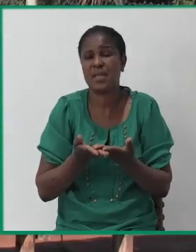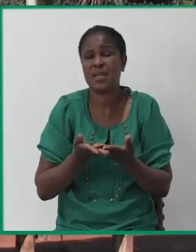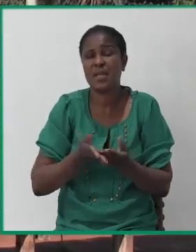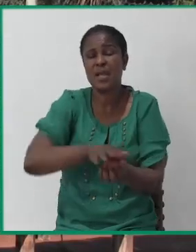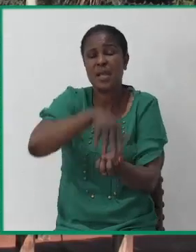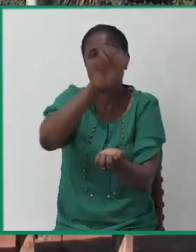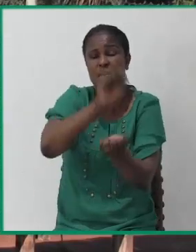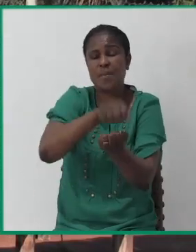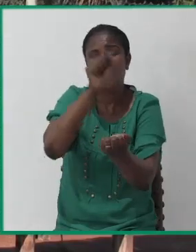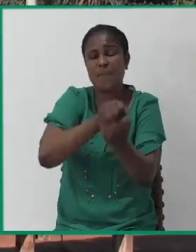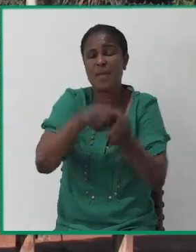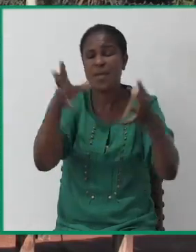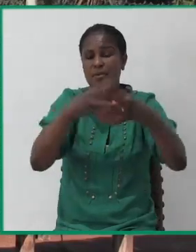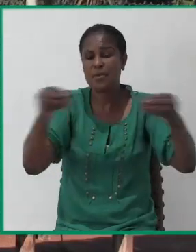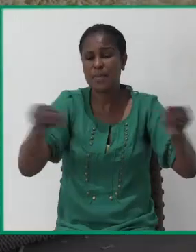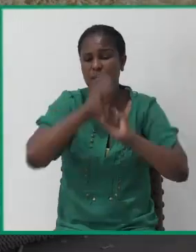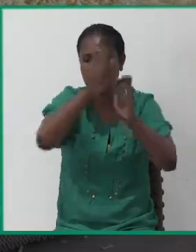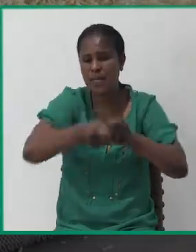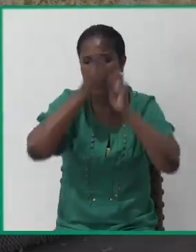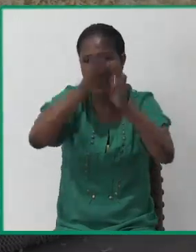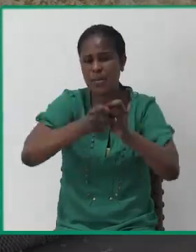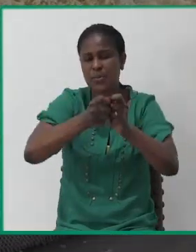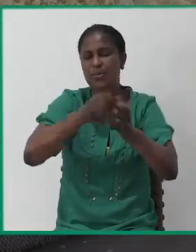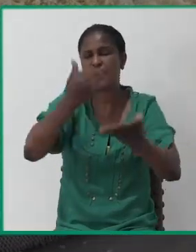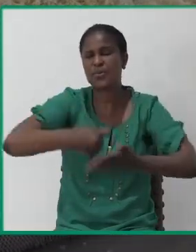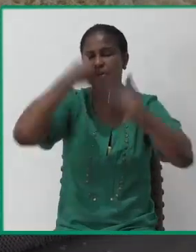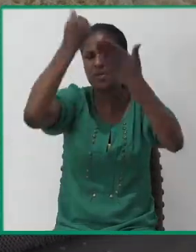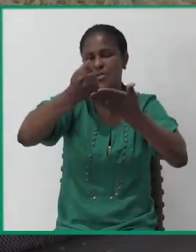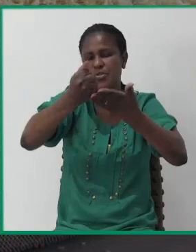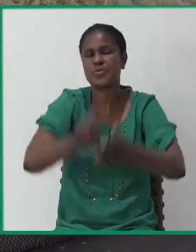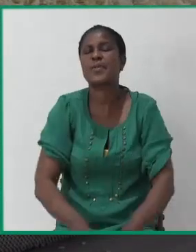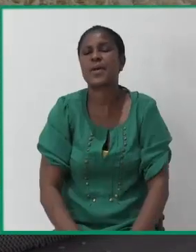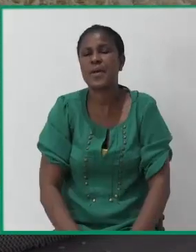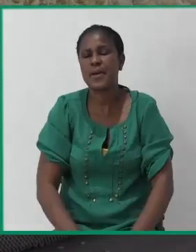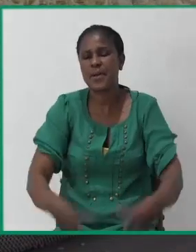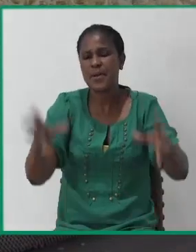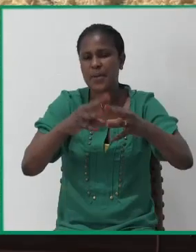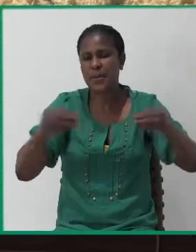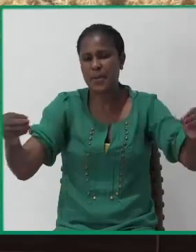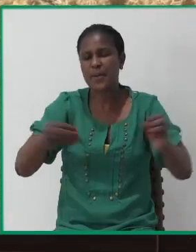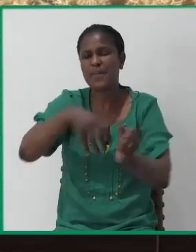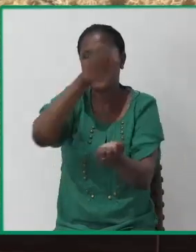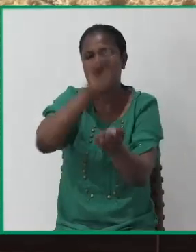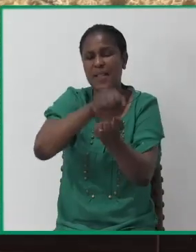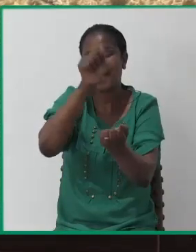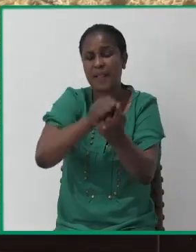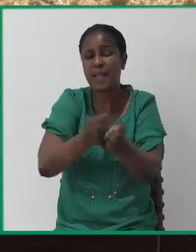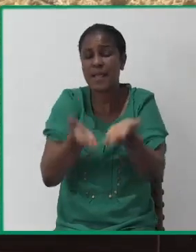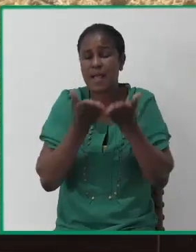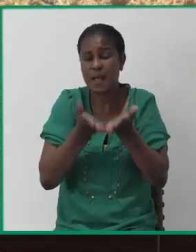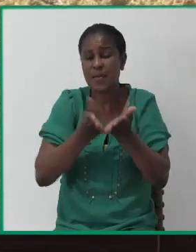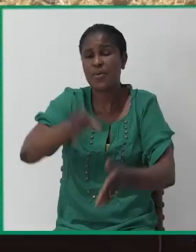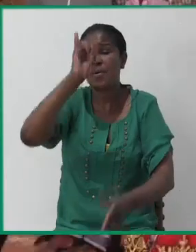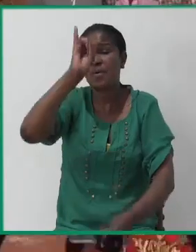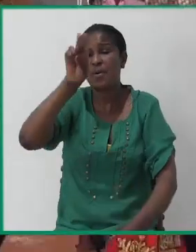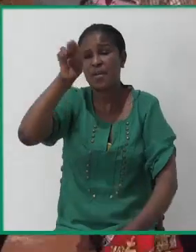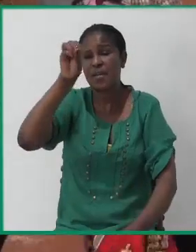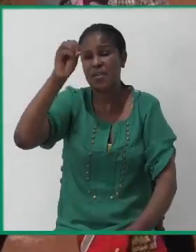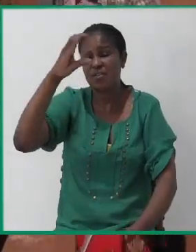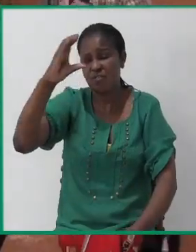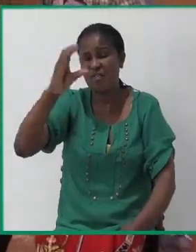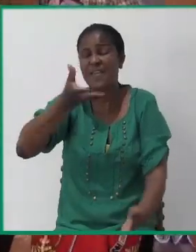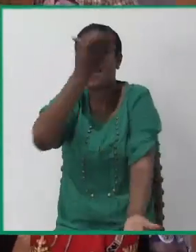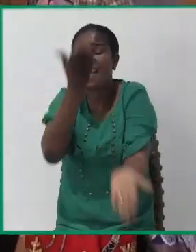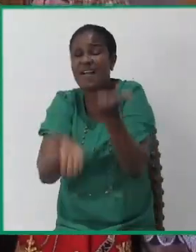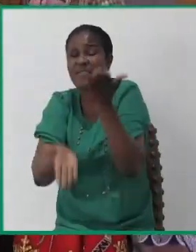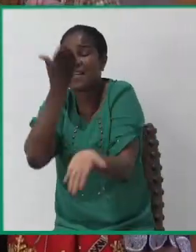na certificação de produto. Em relação à certificação dos produtos, neste momento o INOC está a avaliar a tapioca produzida pela cooperativa